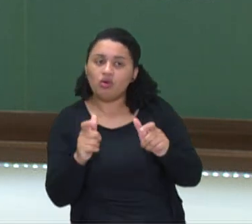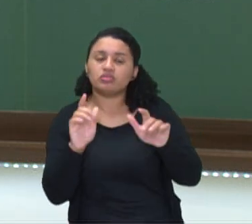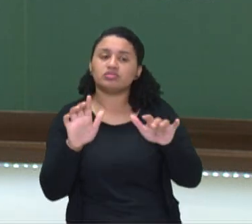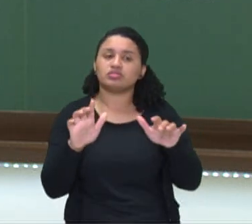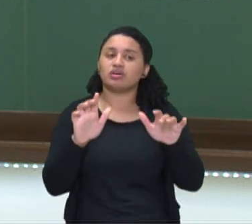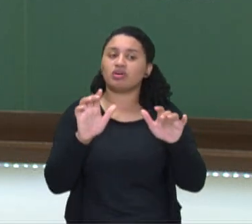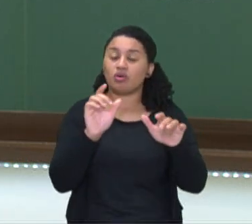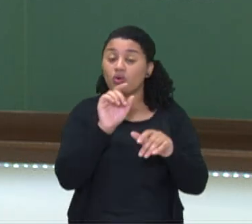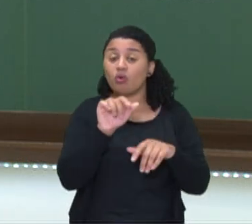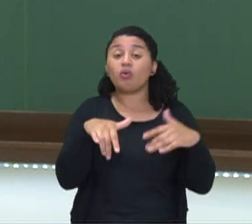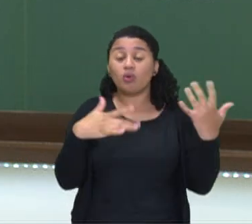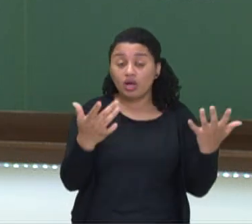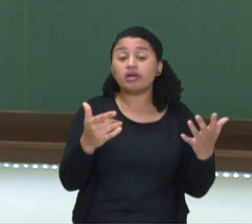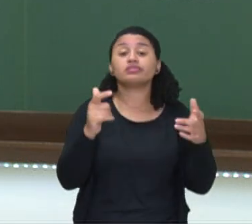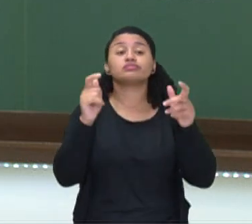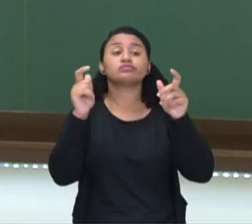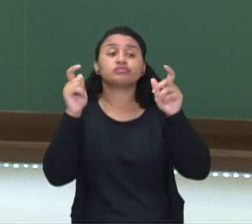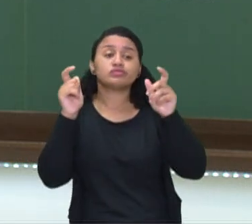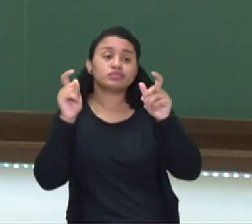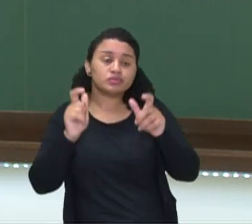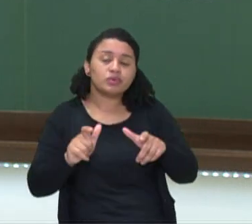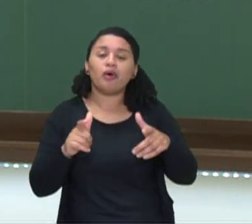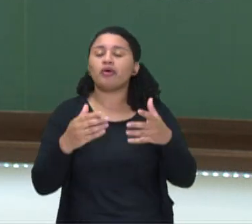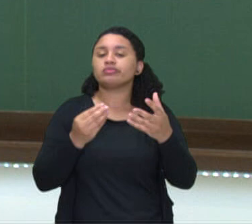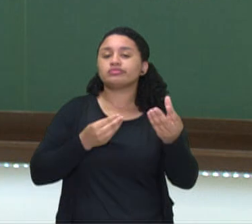sendo tratado, está sendo informado.